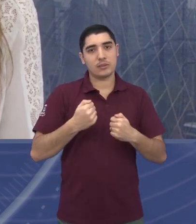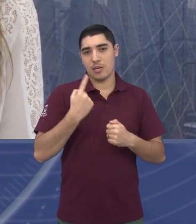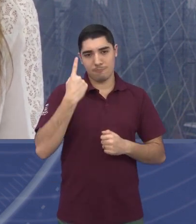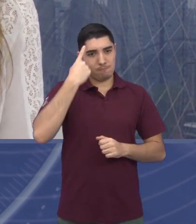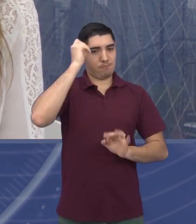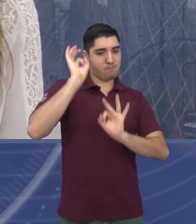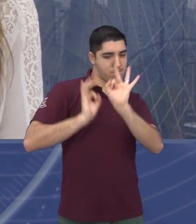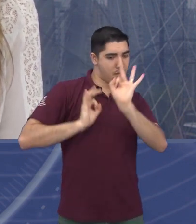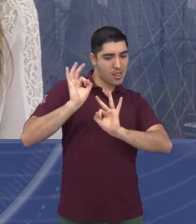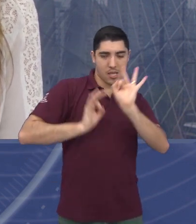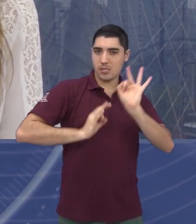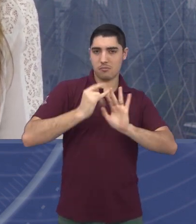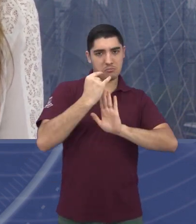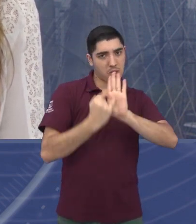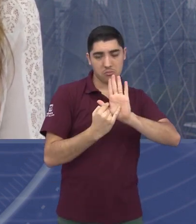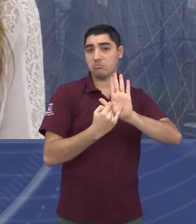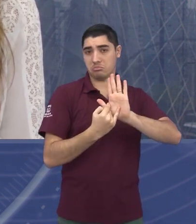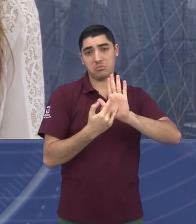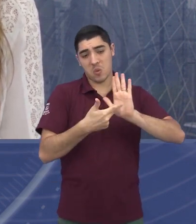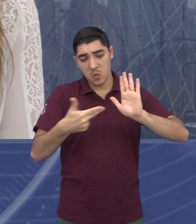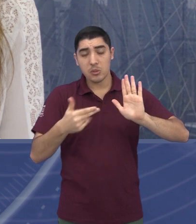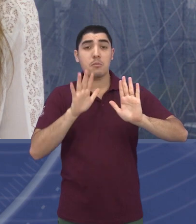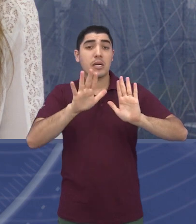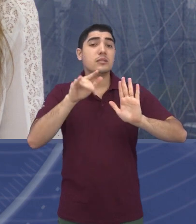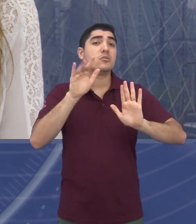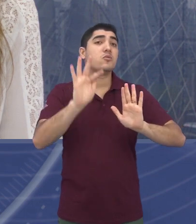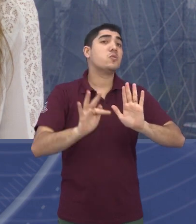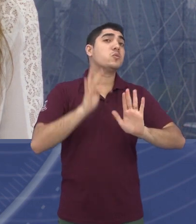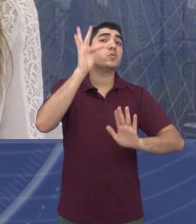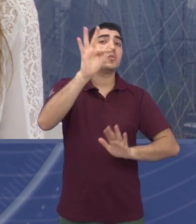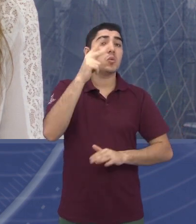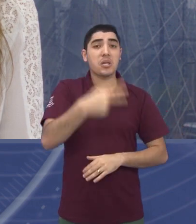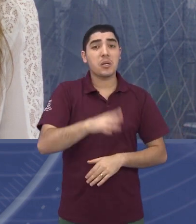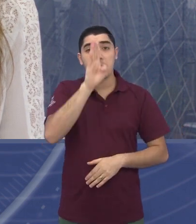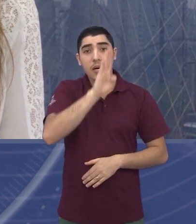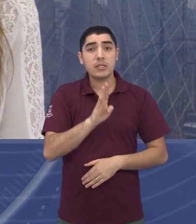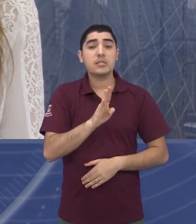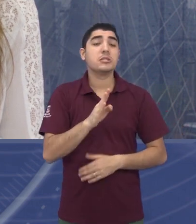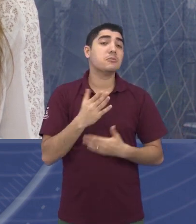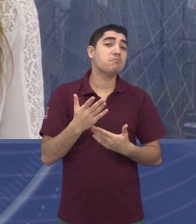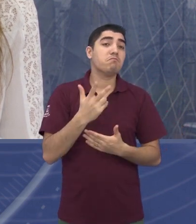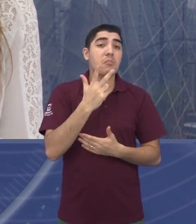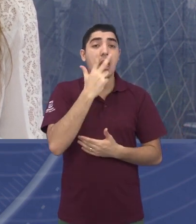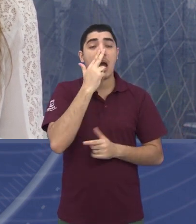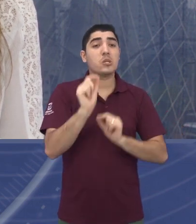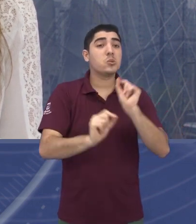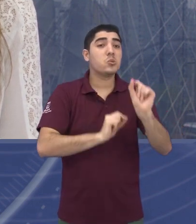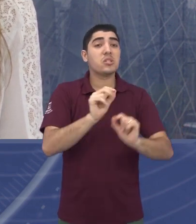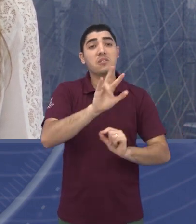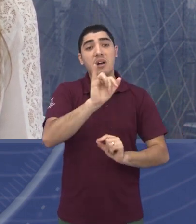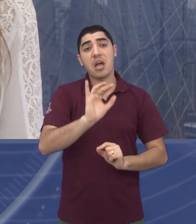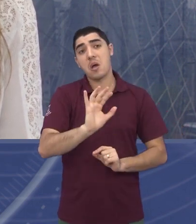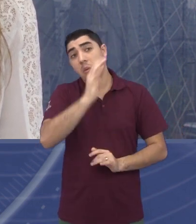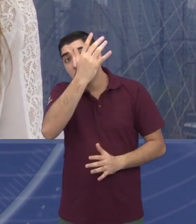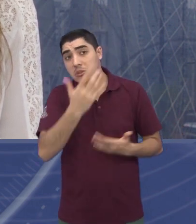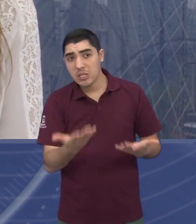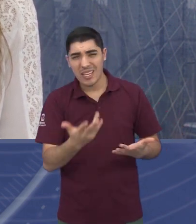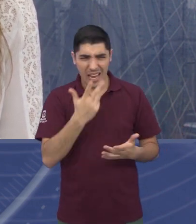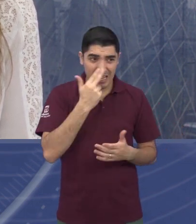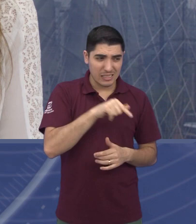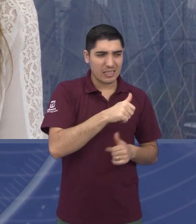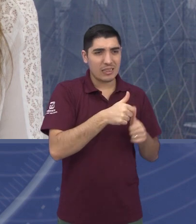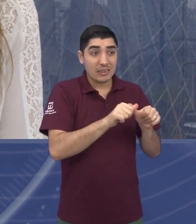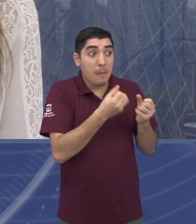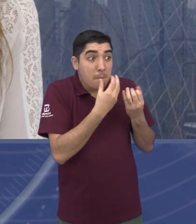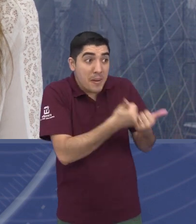planejamento, mas o que se espera aqui para o Brasil também, né? Que em termos de planejamento a gente não está lá essas coisas, essa